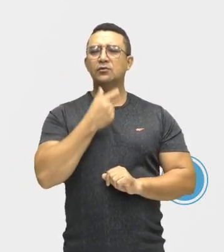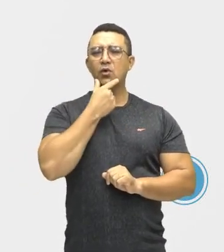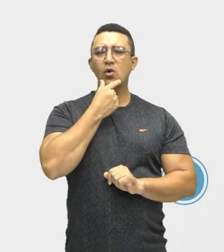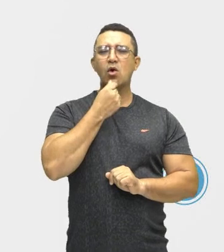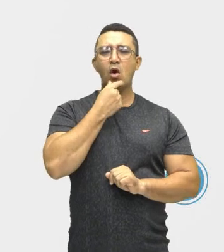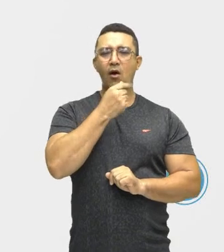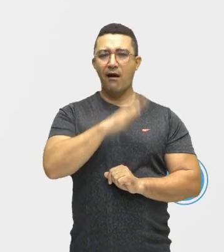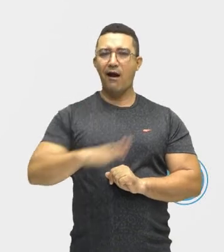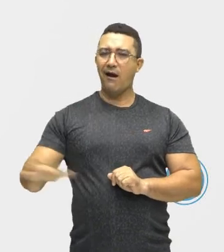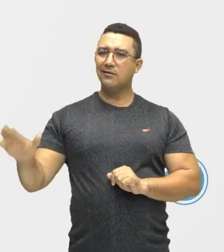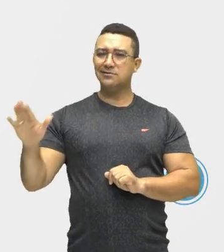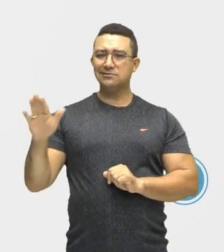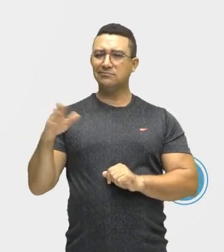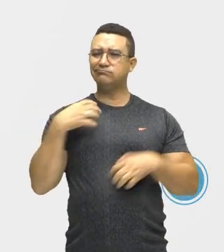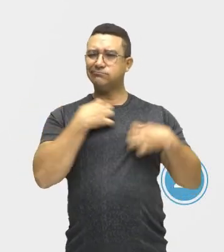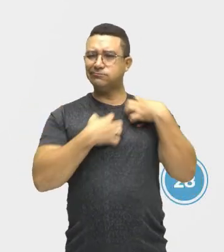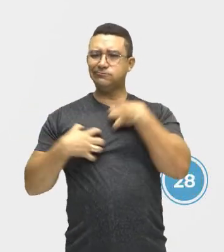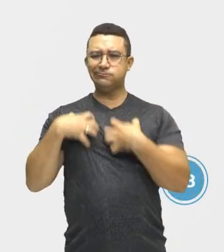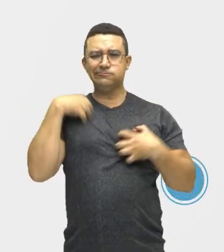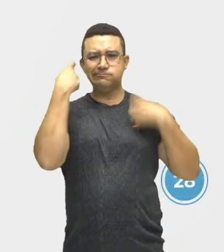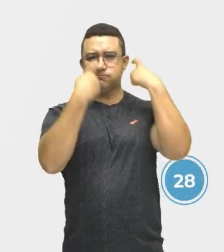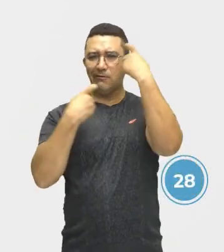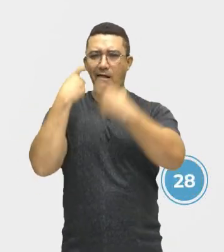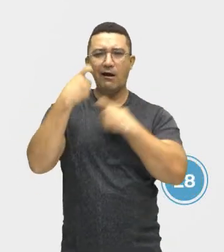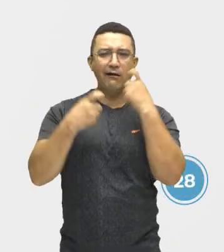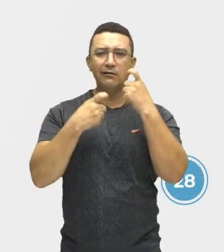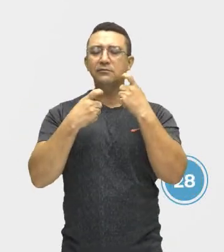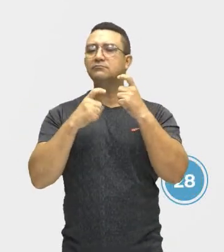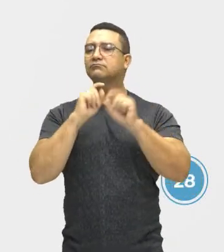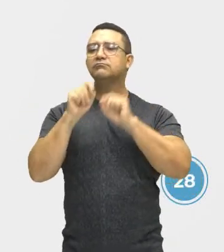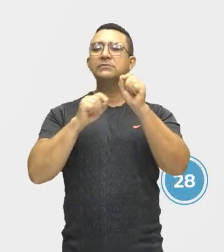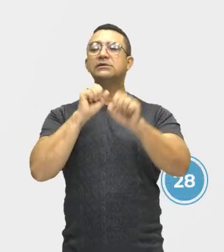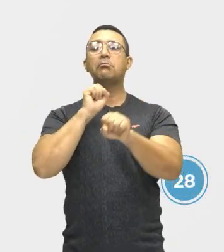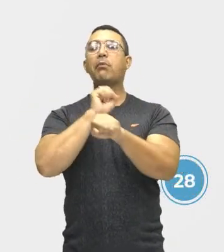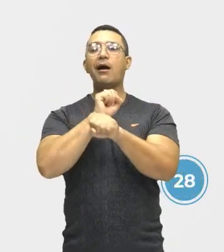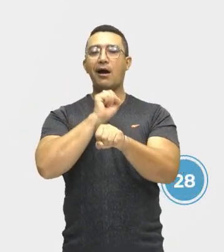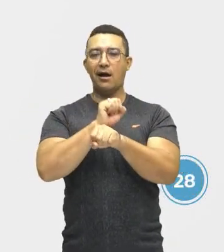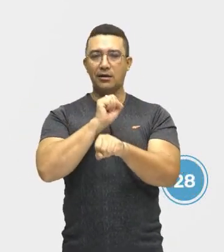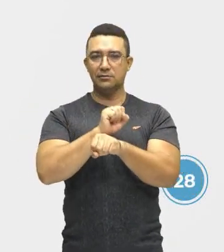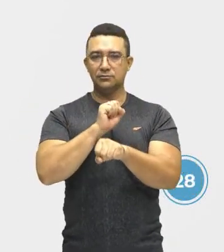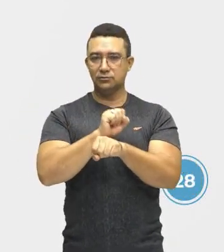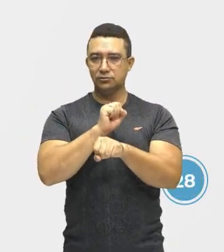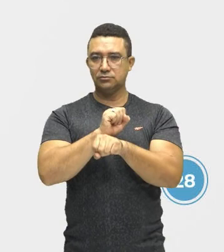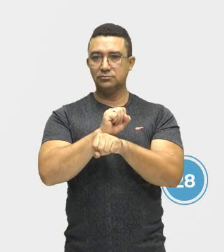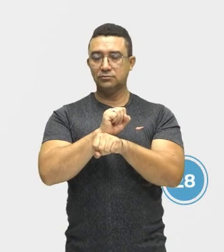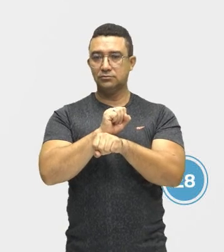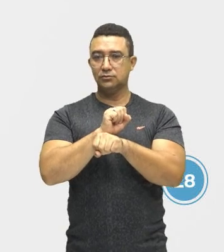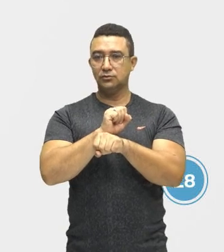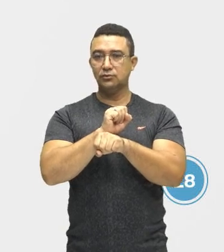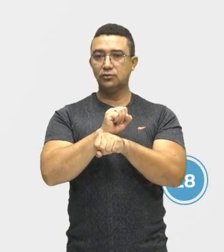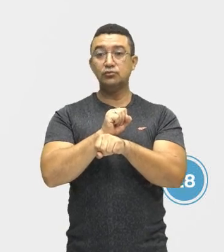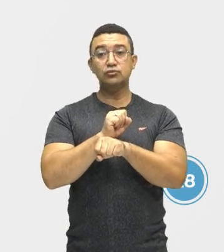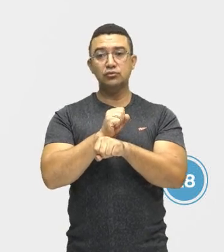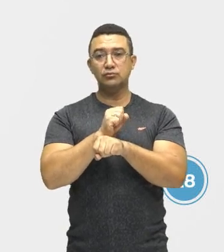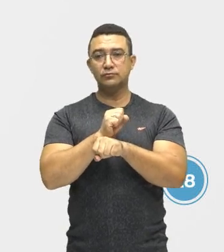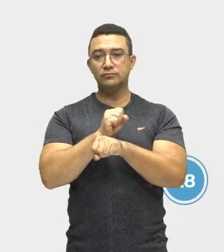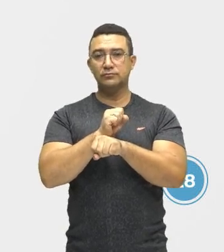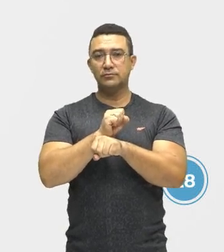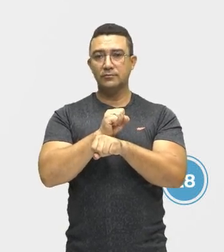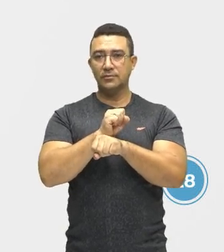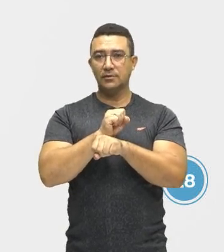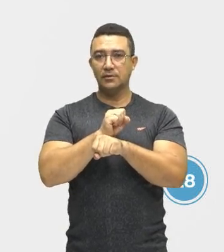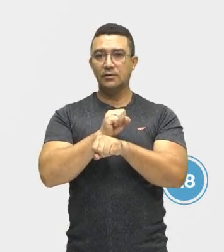estavam indóceis. Aí temos o indóceis aí que está destacado. Na frase acima, a palavra destacada